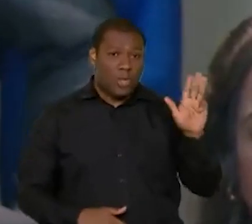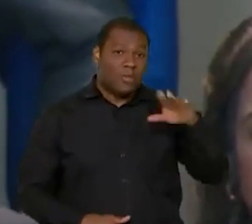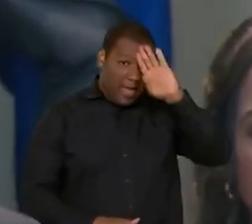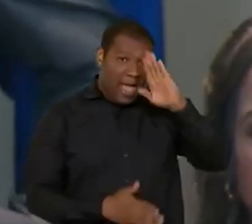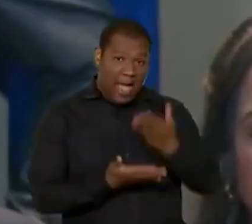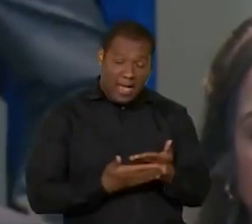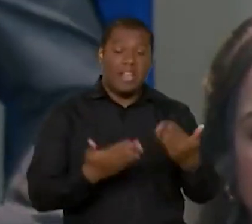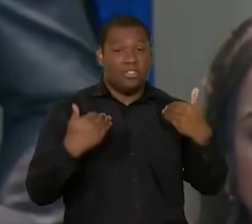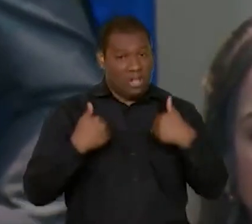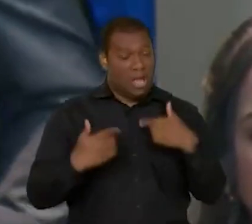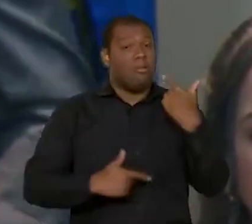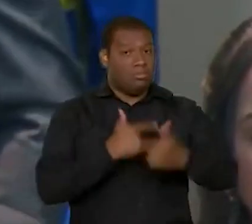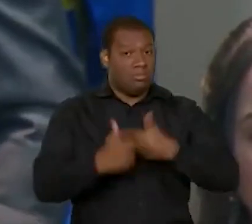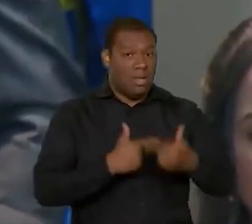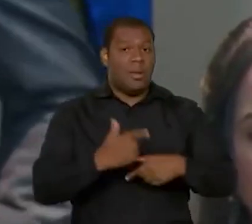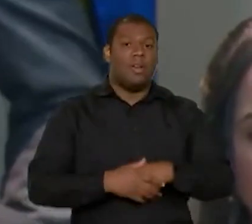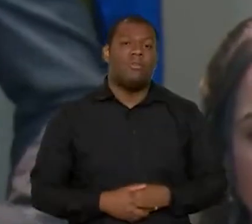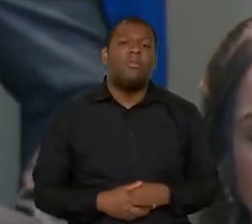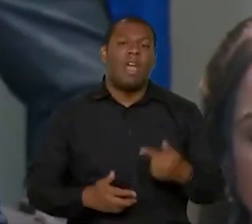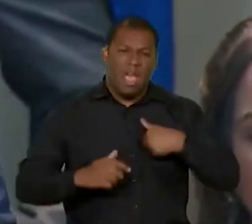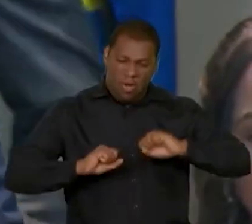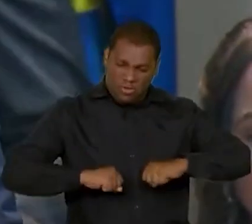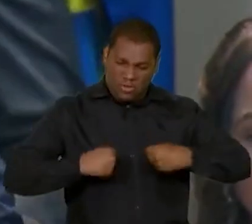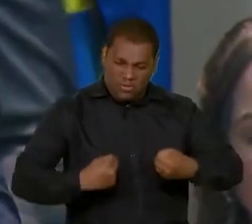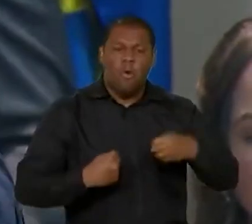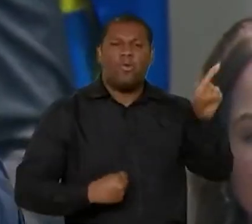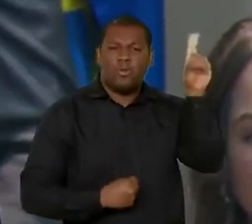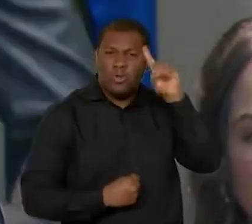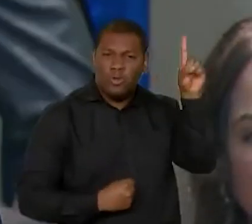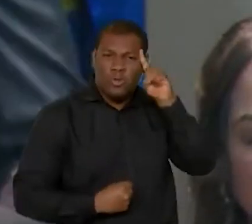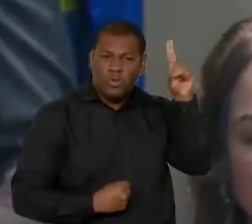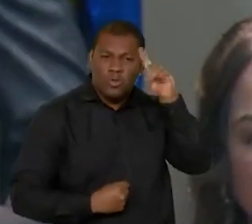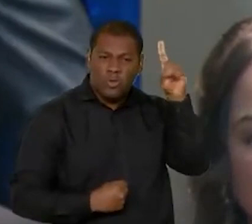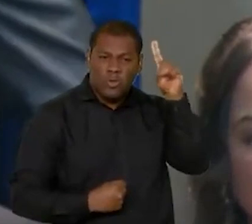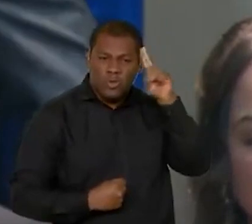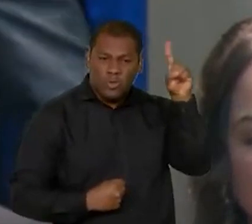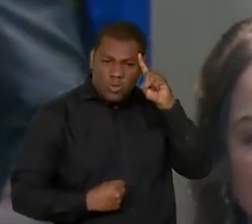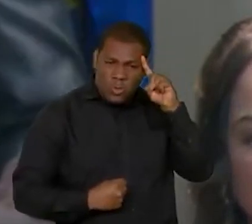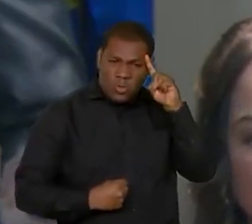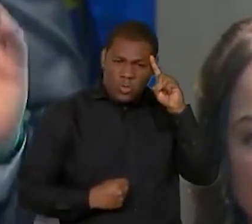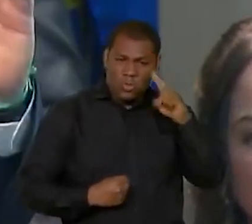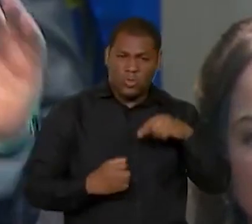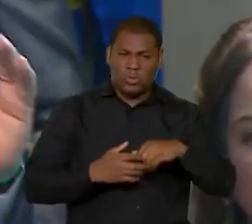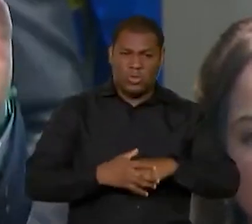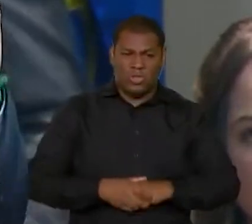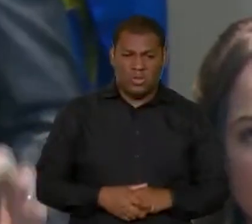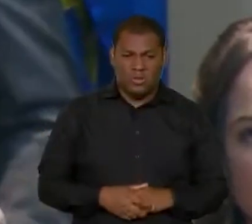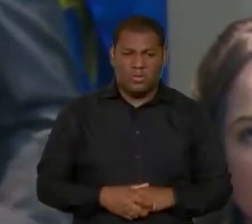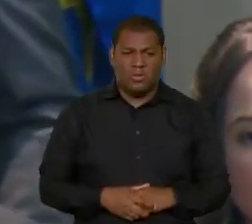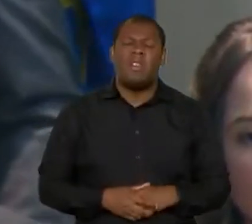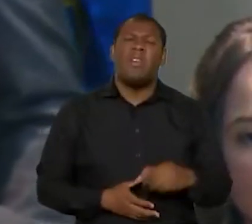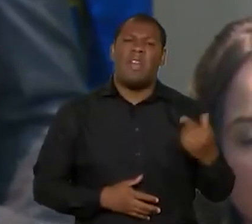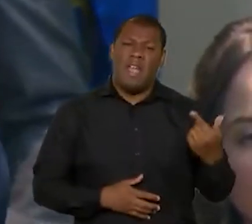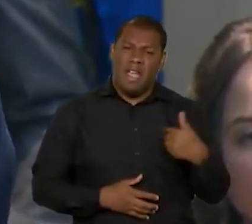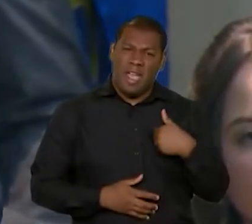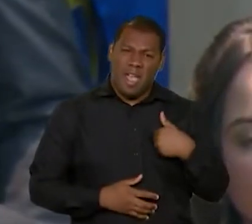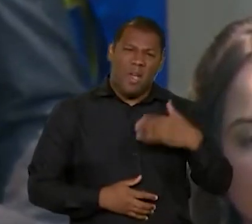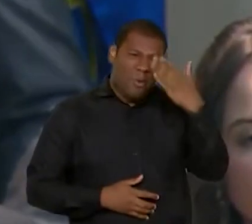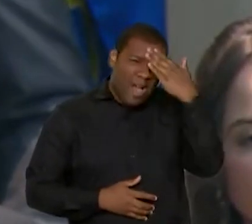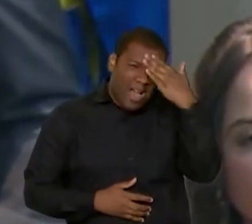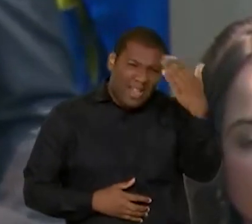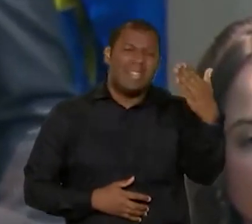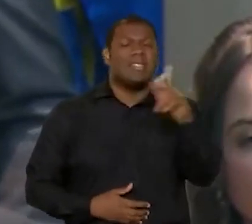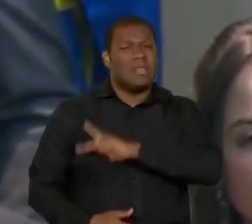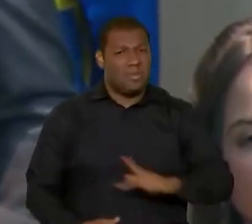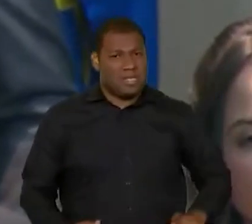procurar todos os dias, todas as horas, todos os minutos que estiver aqui em frente, de ser grato, mas acima de